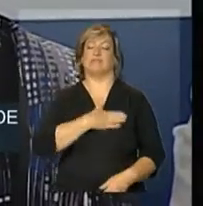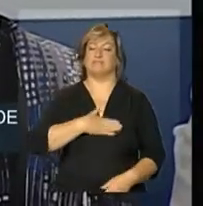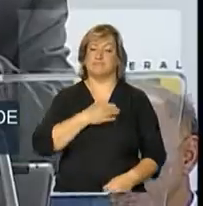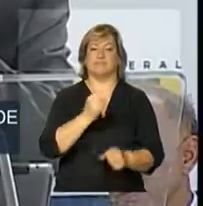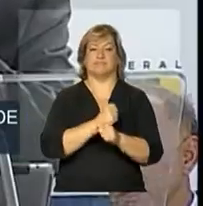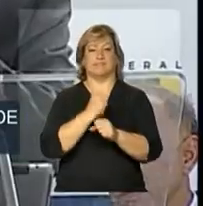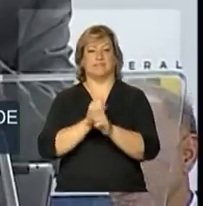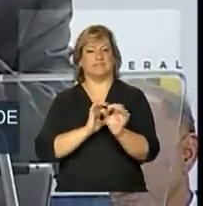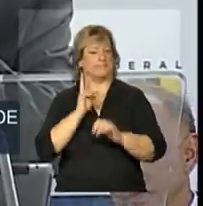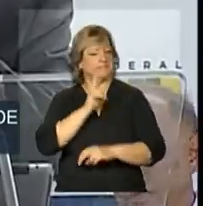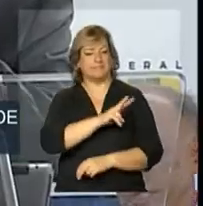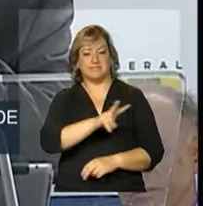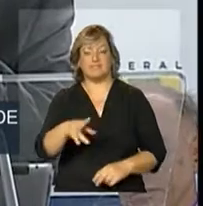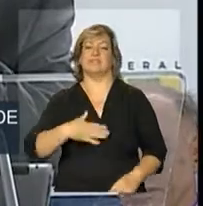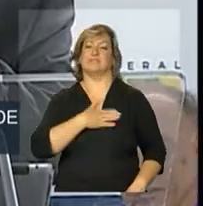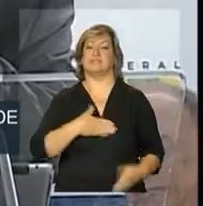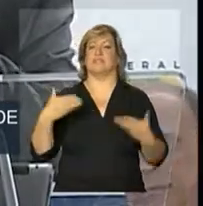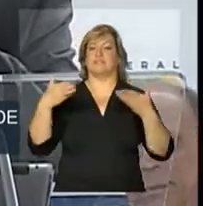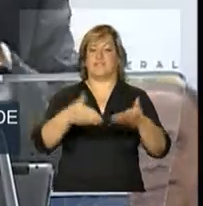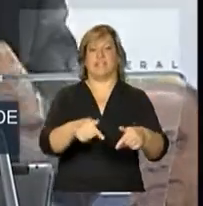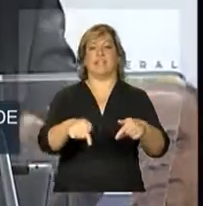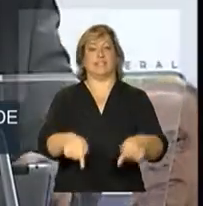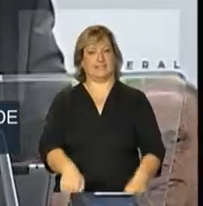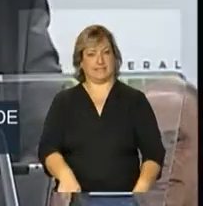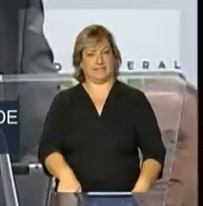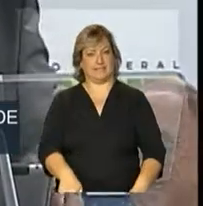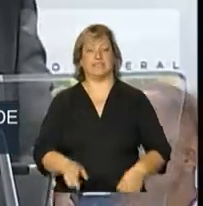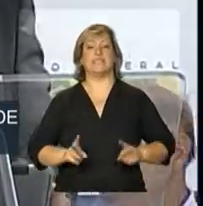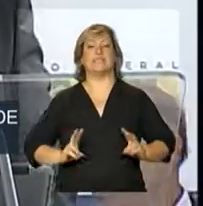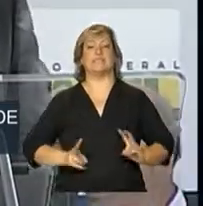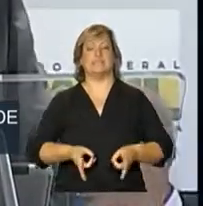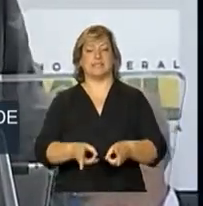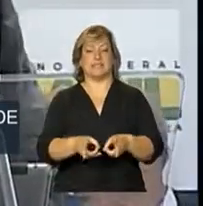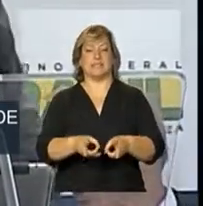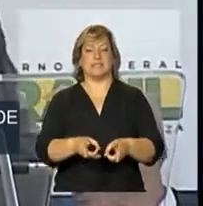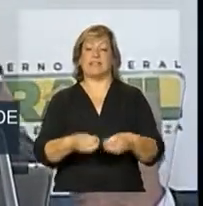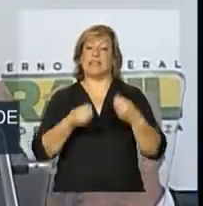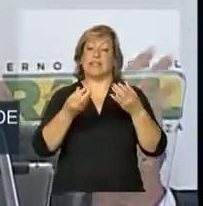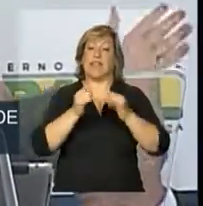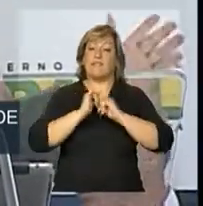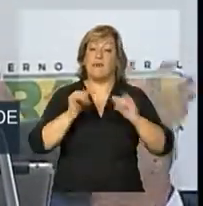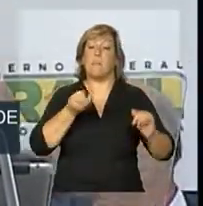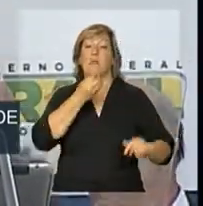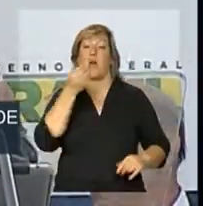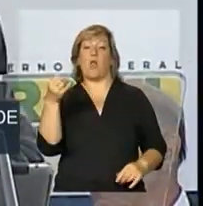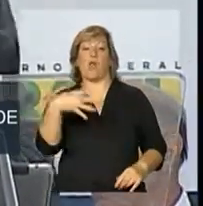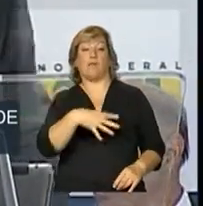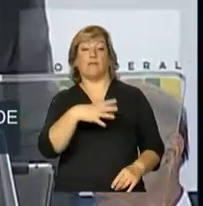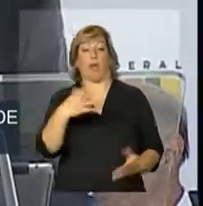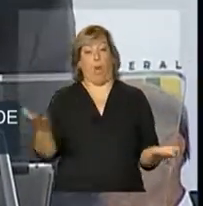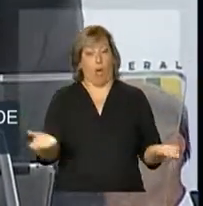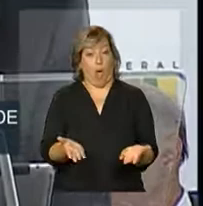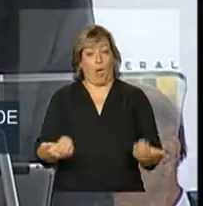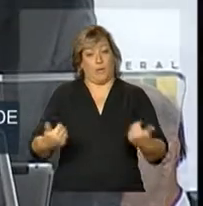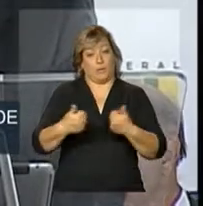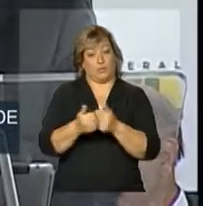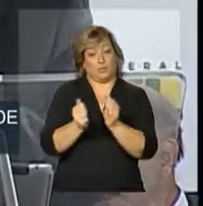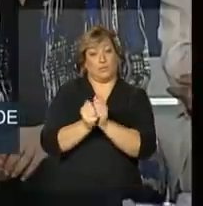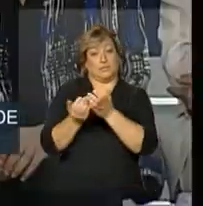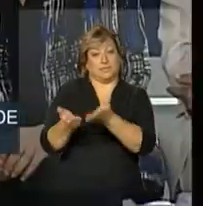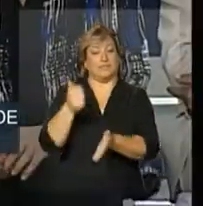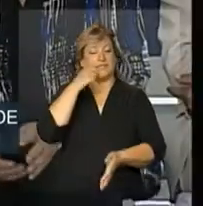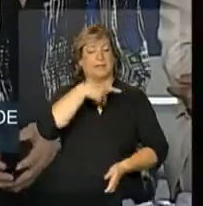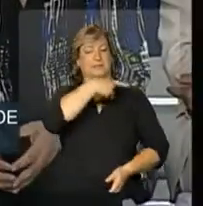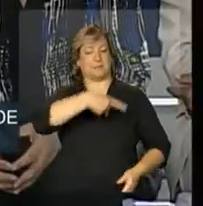sempre estar aqui e sempre trazendo boas novidades hoje ao lado da nossa